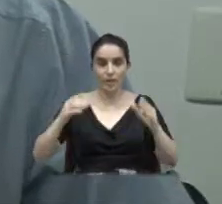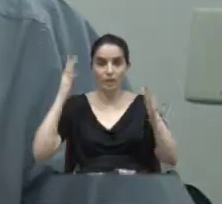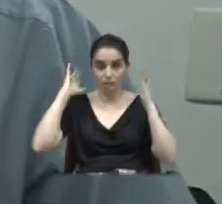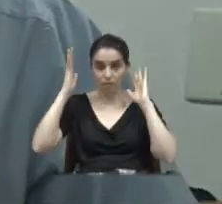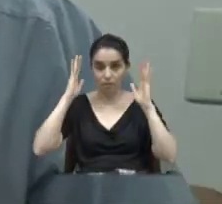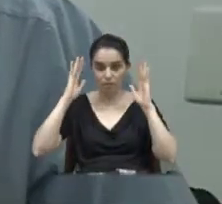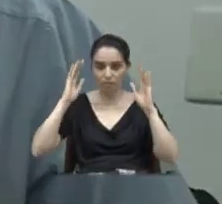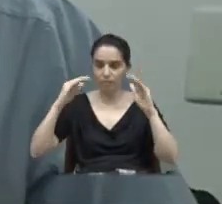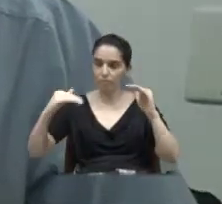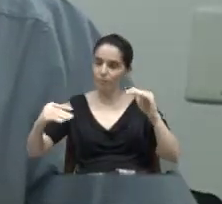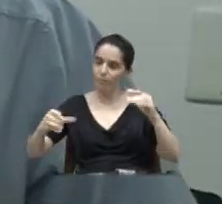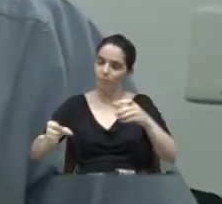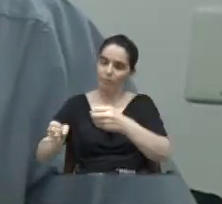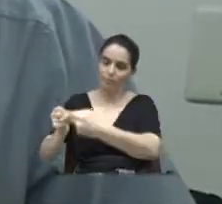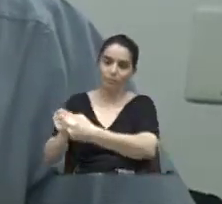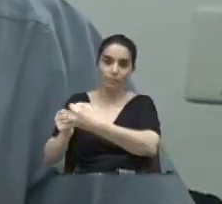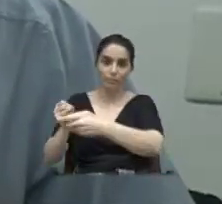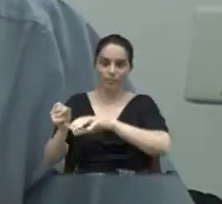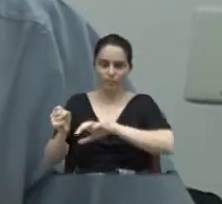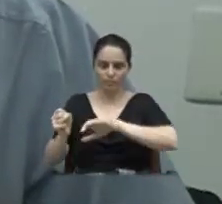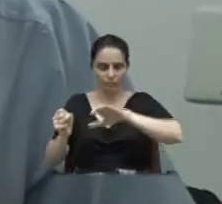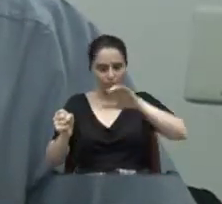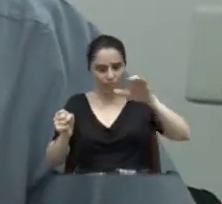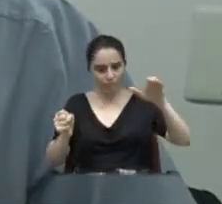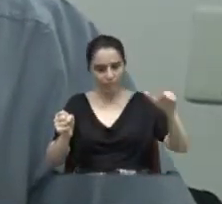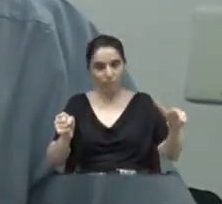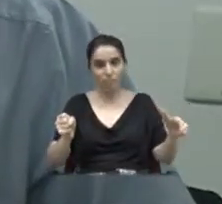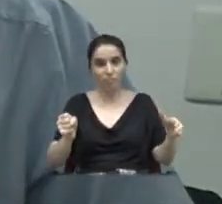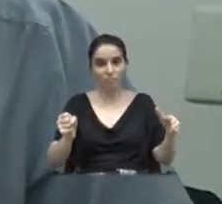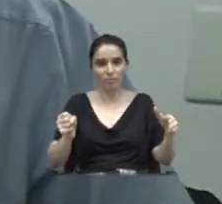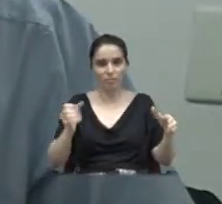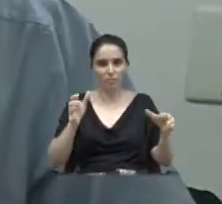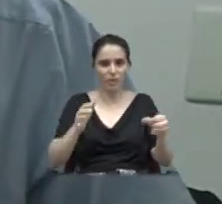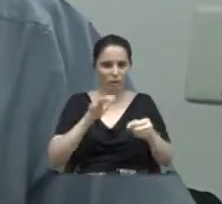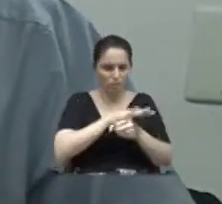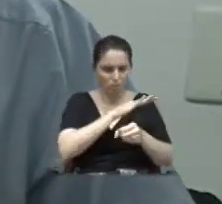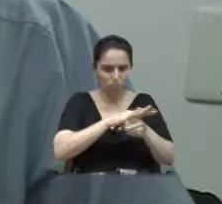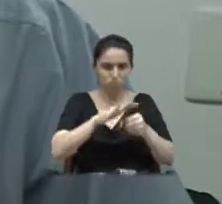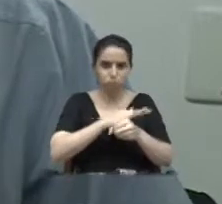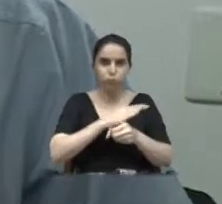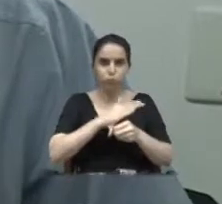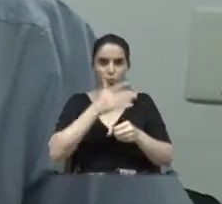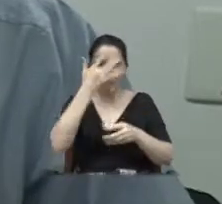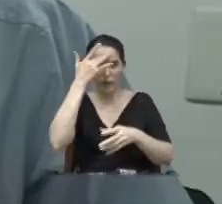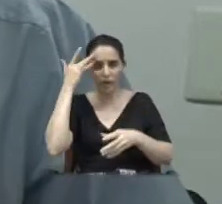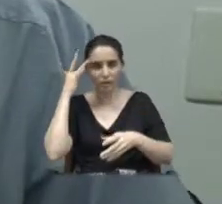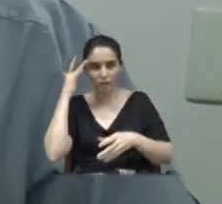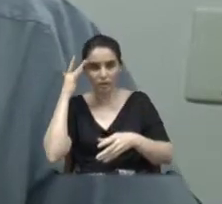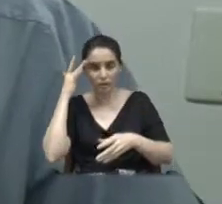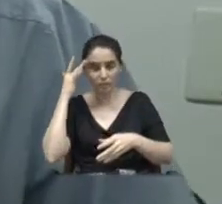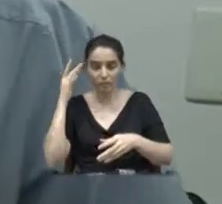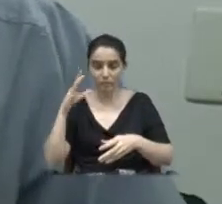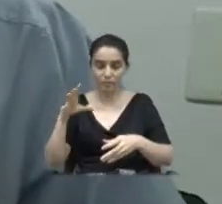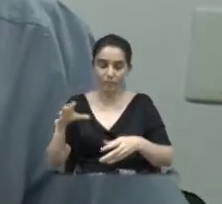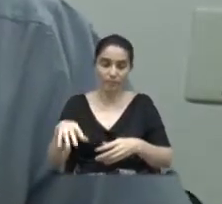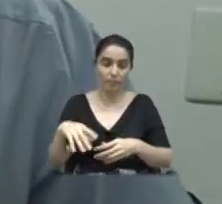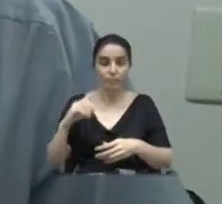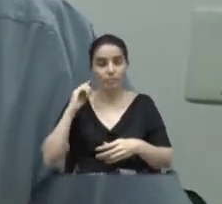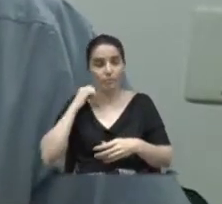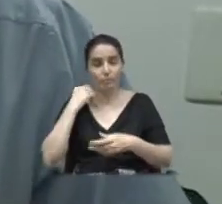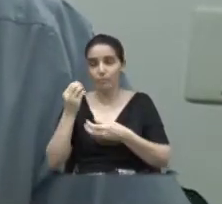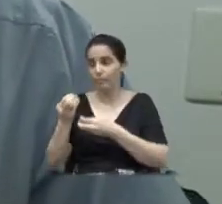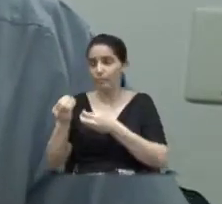pessoa passa lá para descartar, vê que está carregado, às vezes as pessoas levam embora de volta e jogam às vezes em